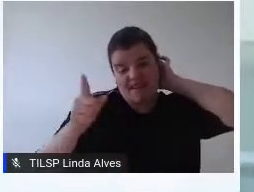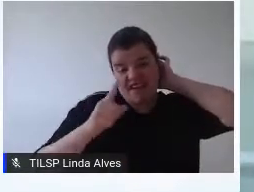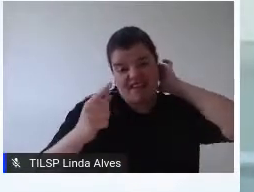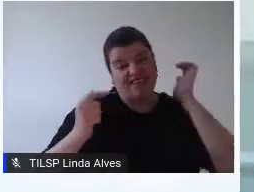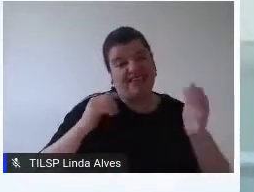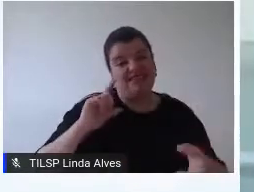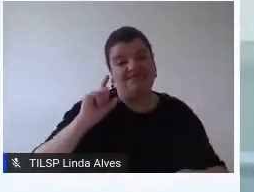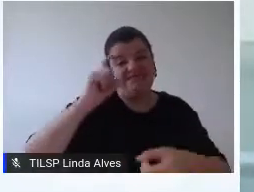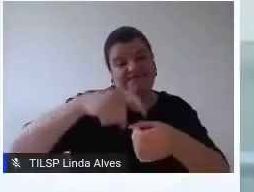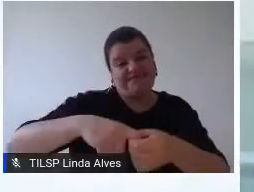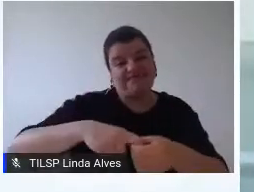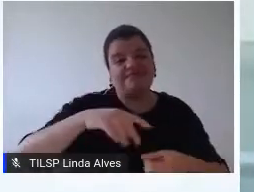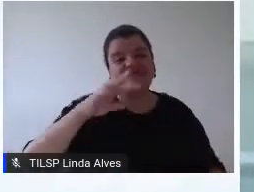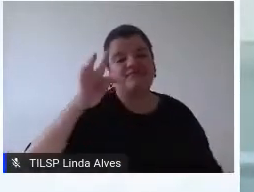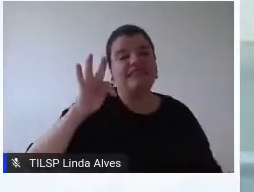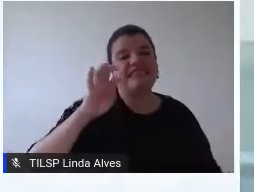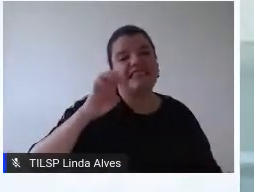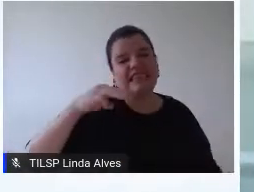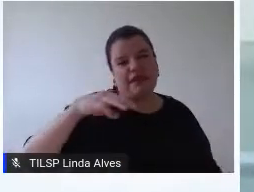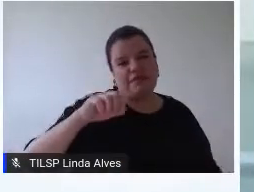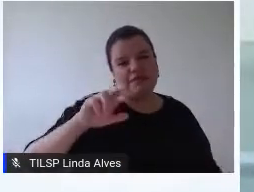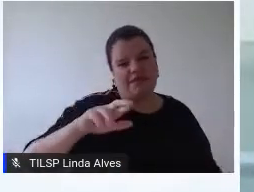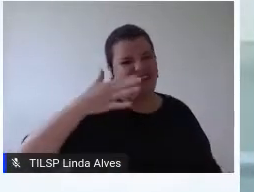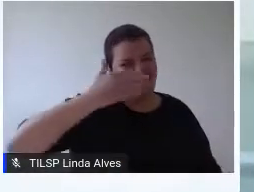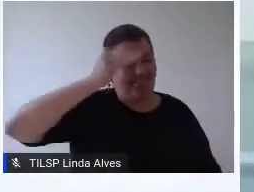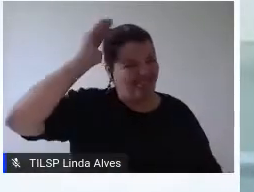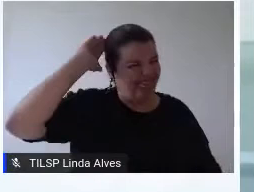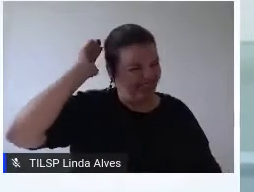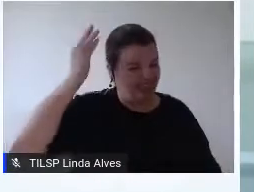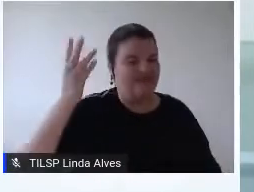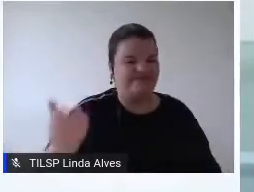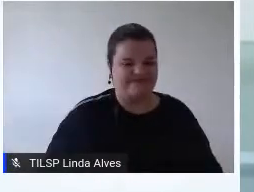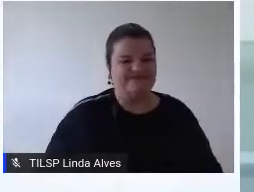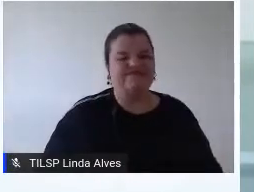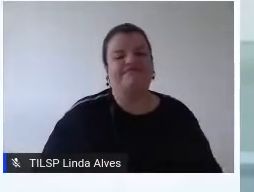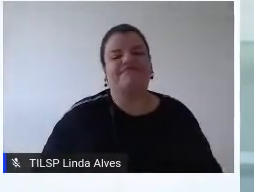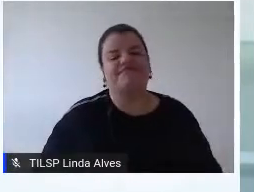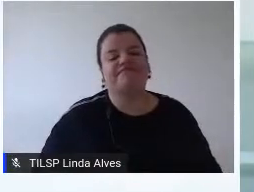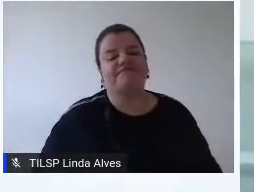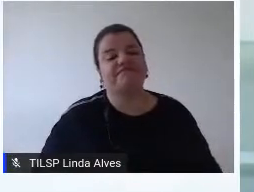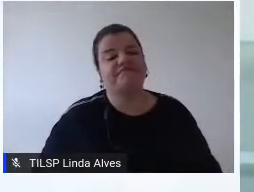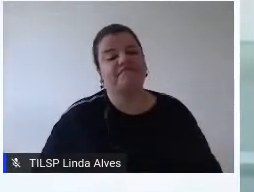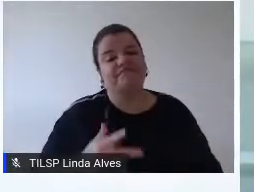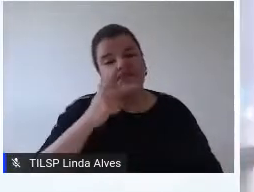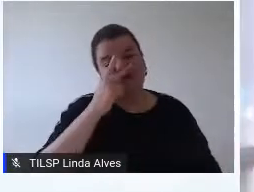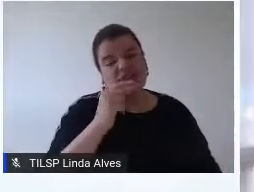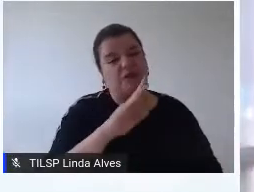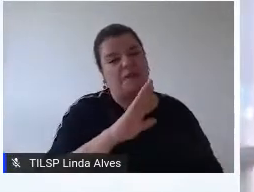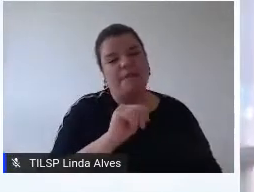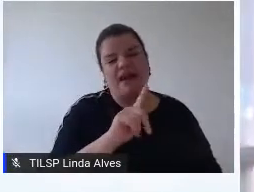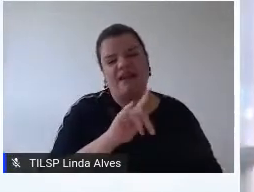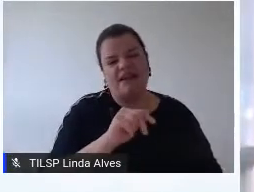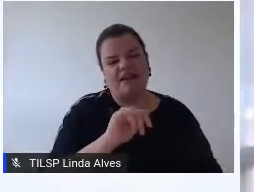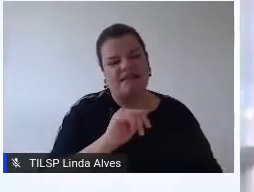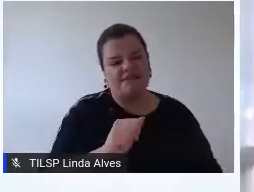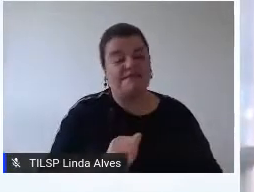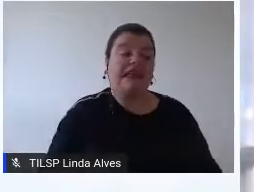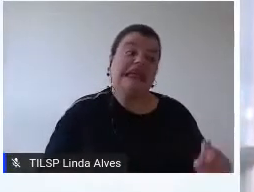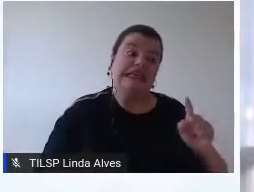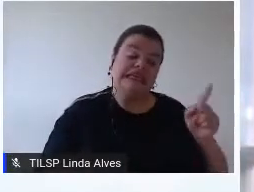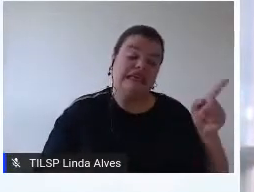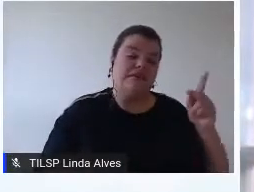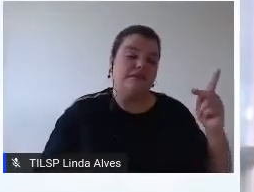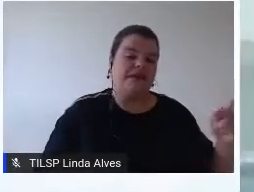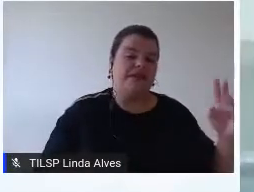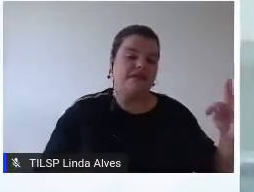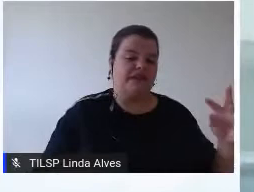vai ser um elemento que pode ser o dificultador para viabilizar o nome do Baleia Rossi. E são 54 votos, né,